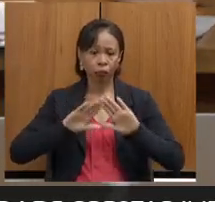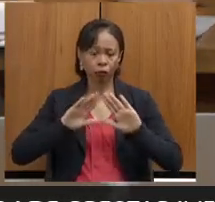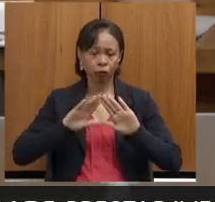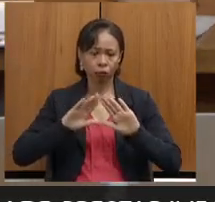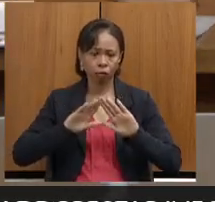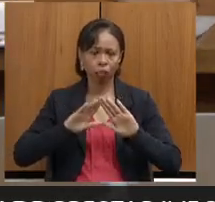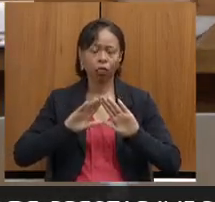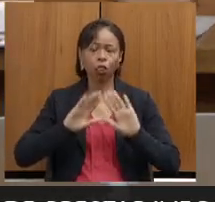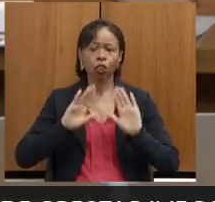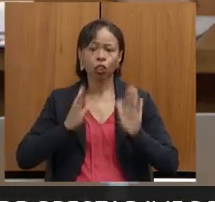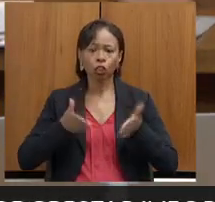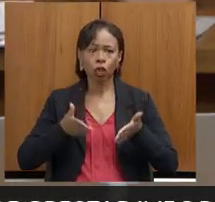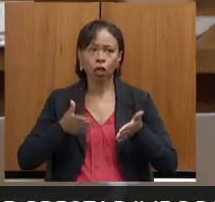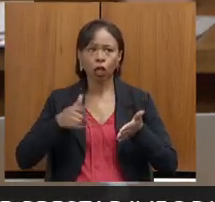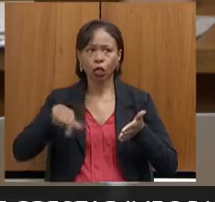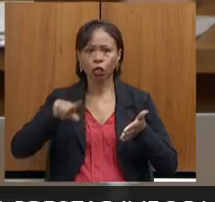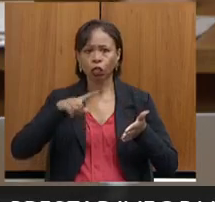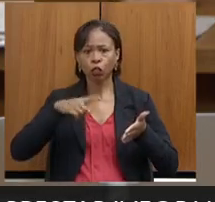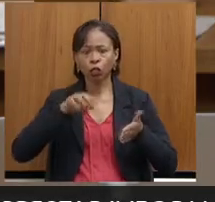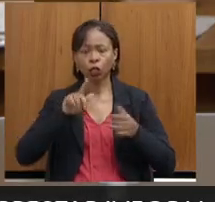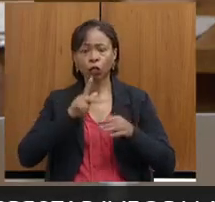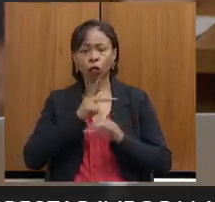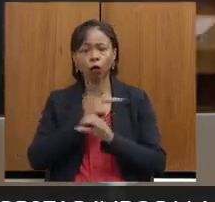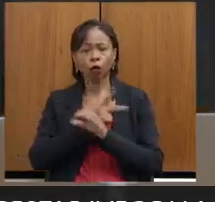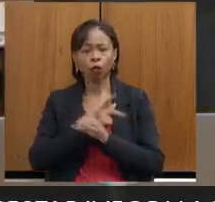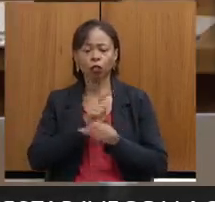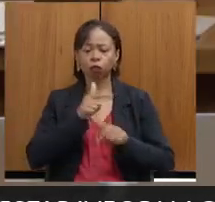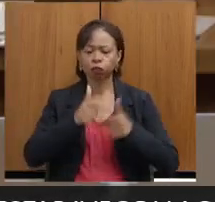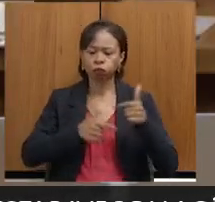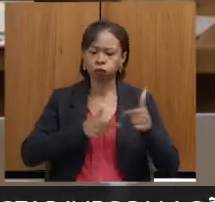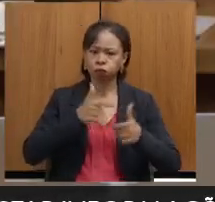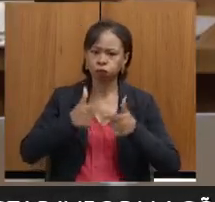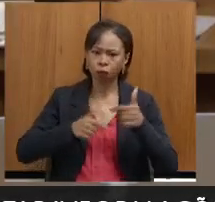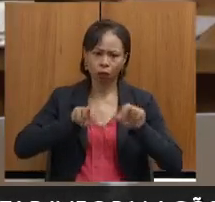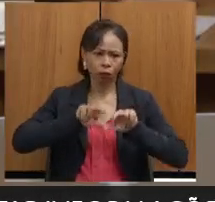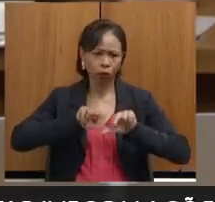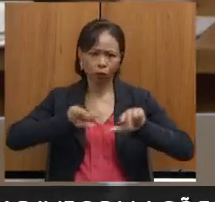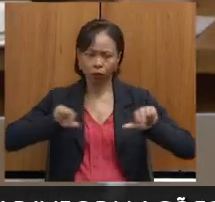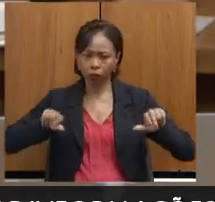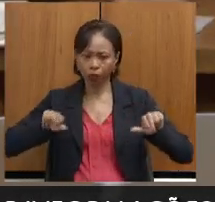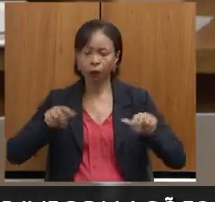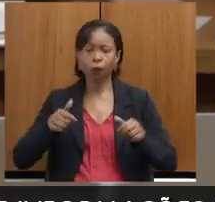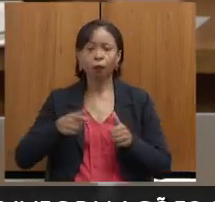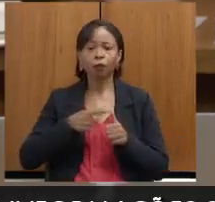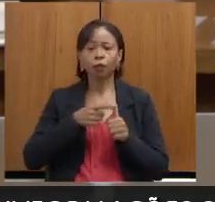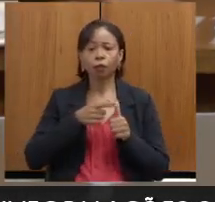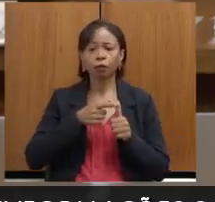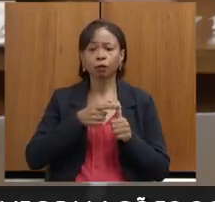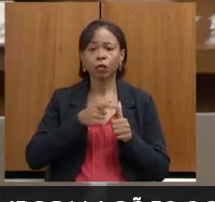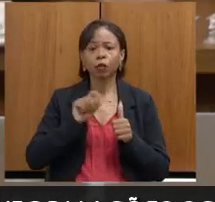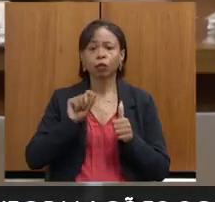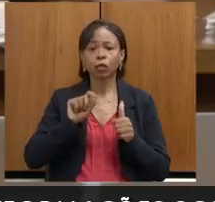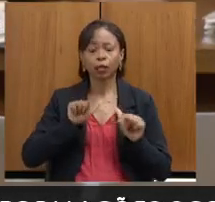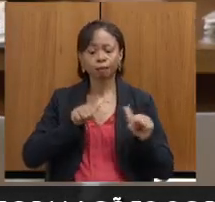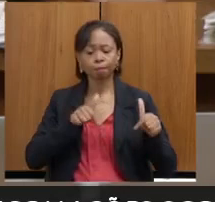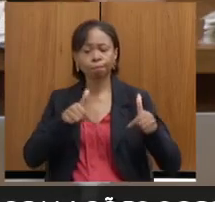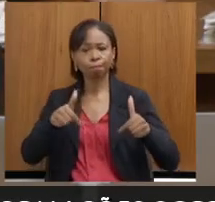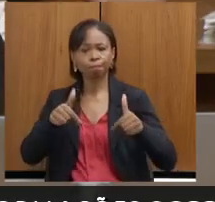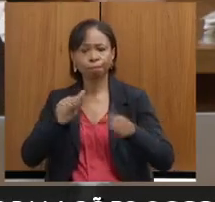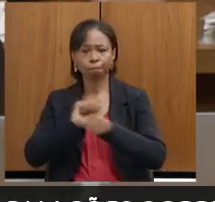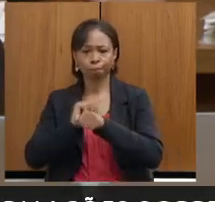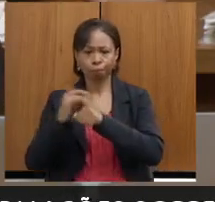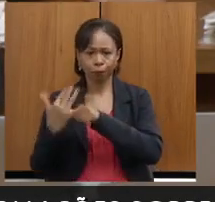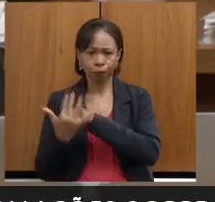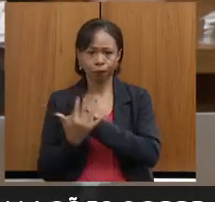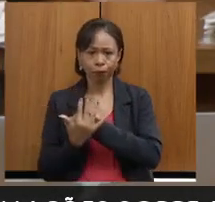desenvolvemos uma série de ações e pode passar primeiro em relação ao enfrentamento e a pandemia